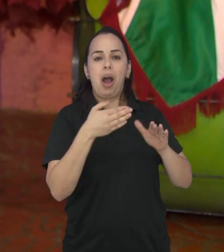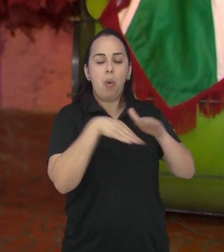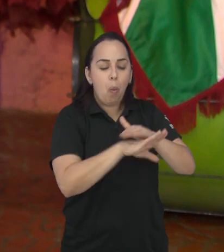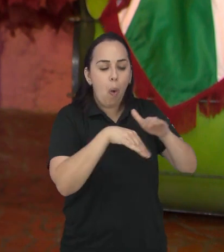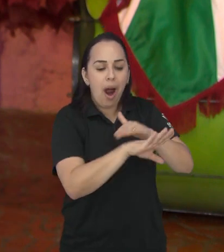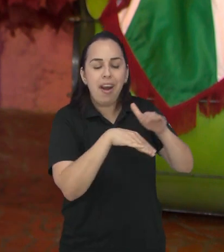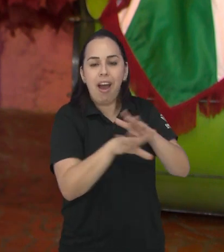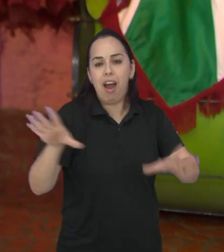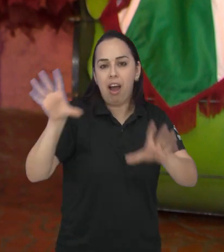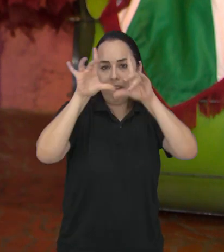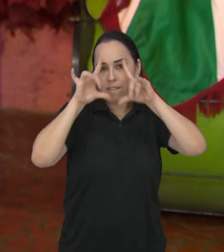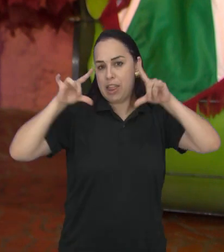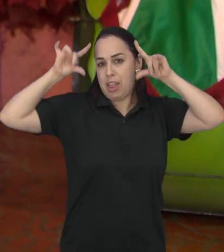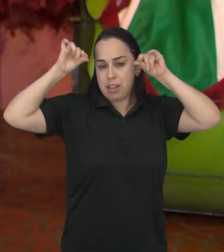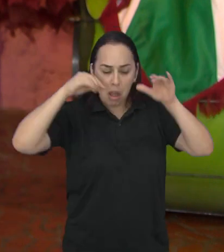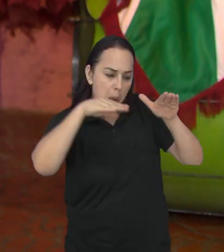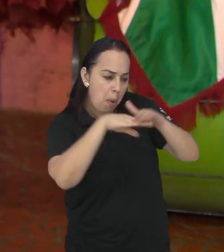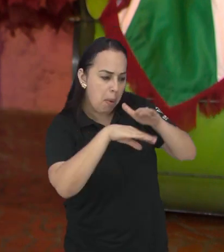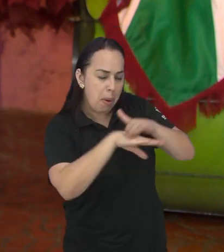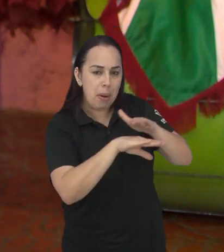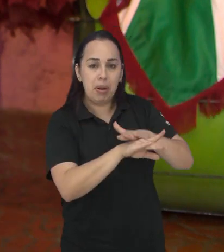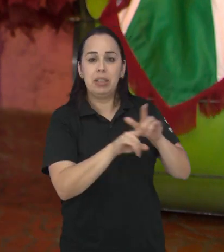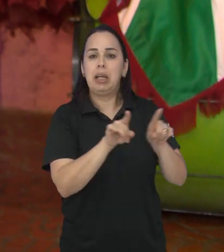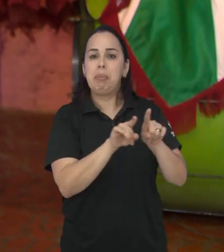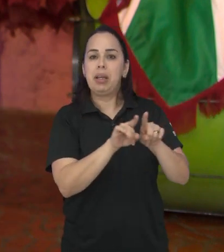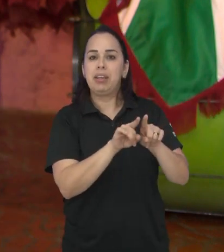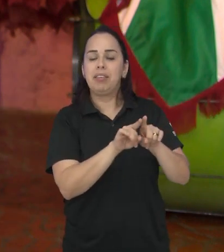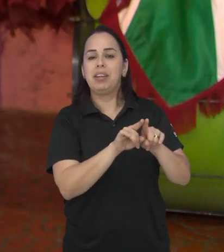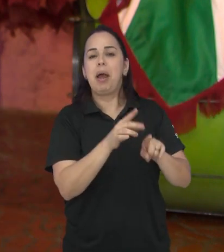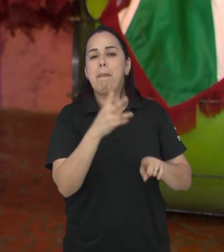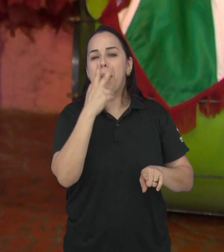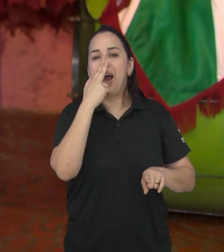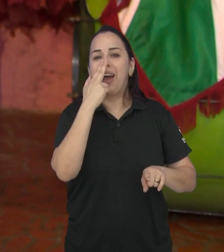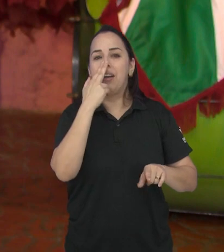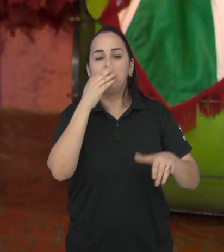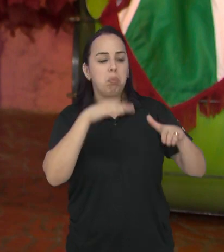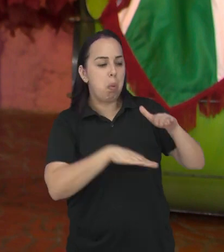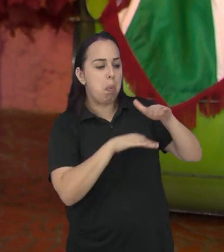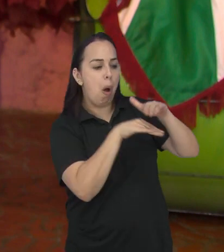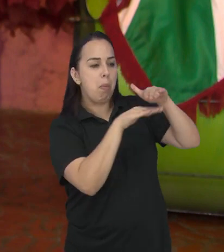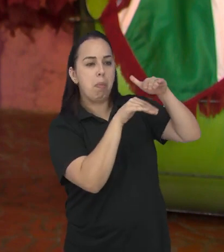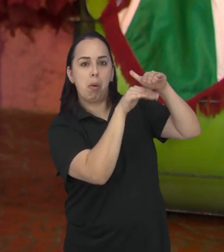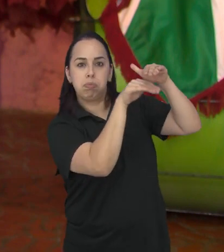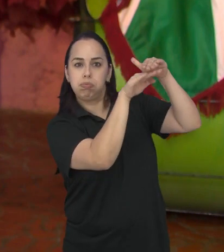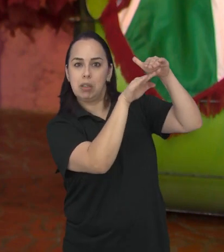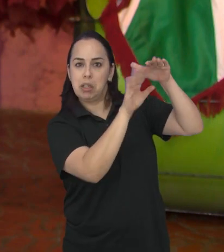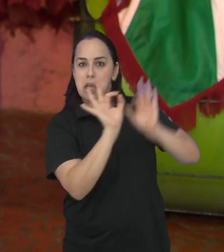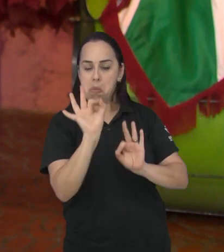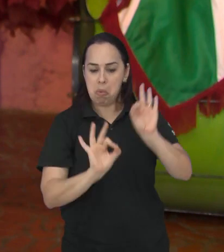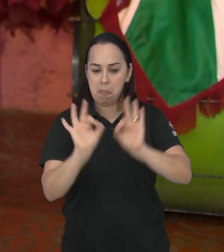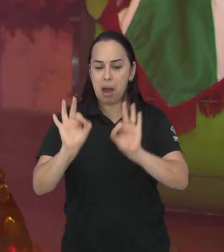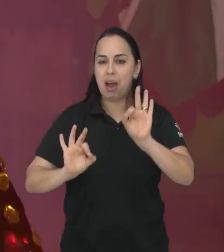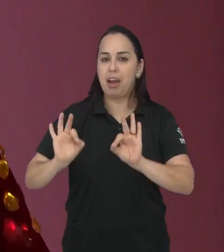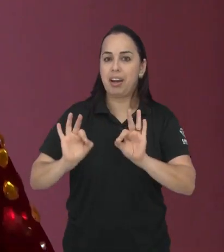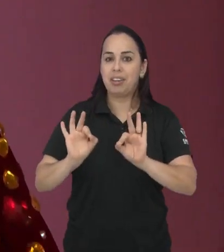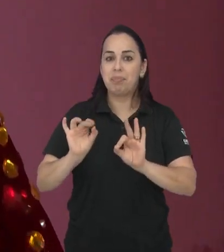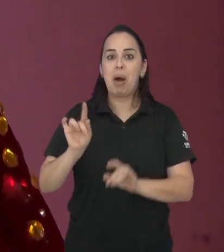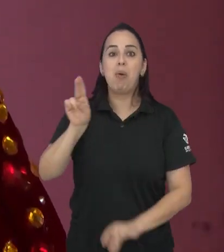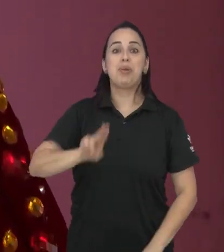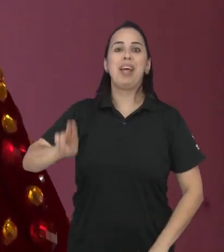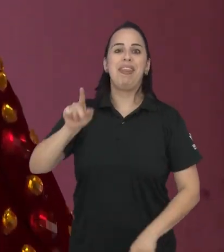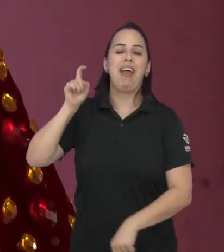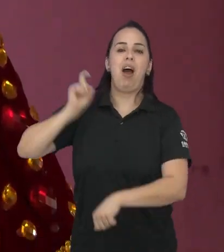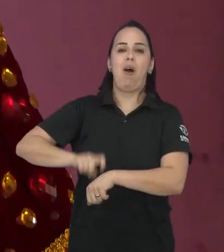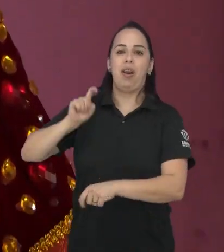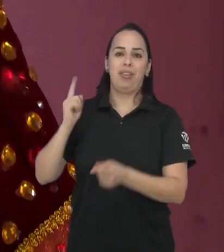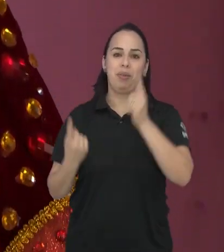quarto para guardar a fantasia com carinho, guardar as nossas, fazer um tipo de um almoxarifado das nossas coisas, guardando e